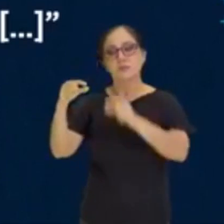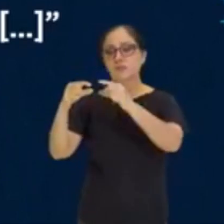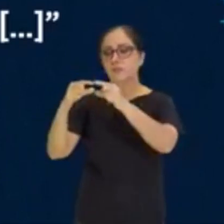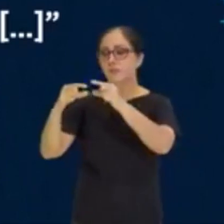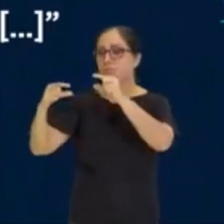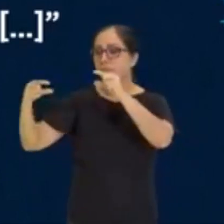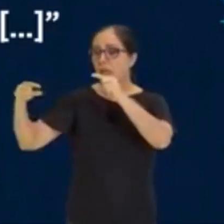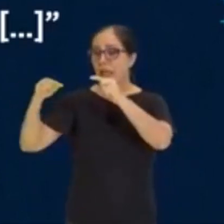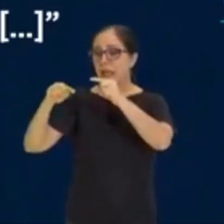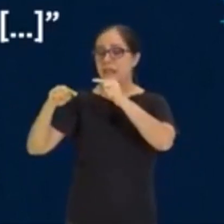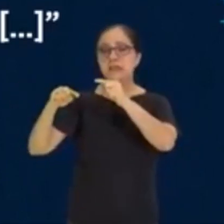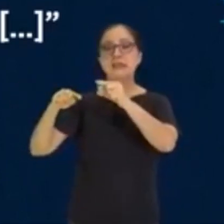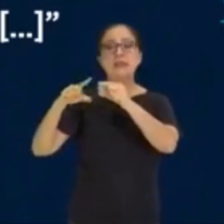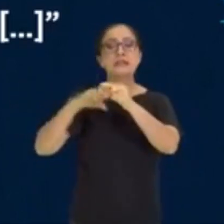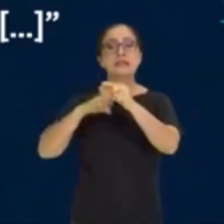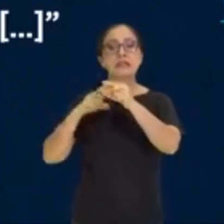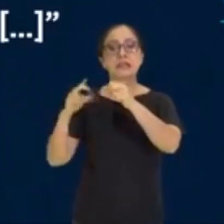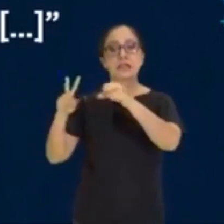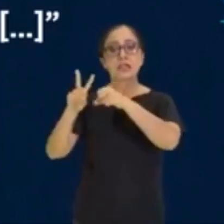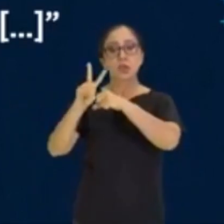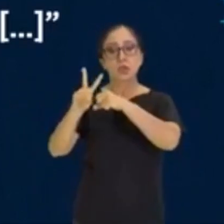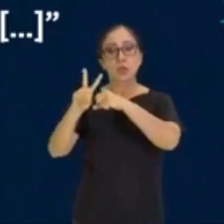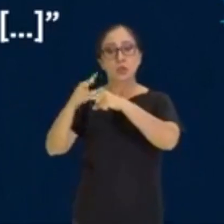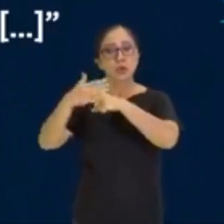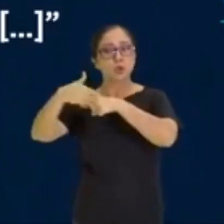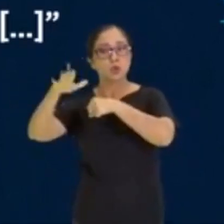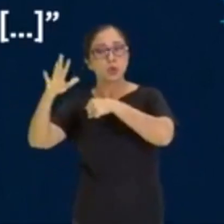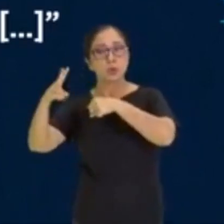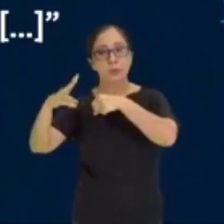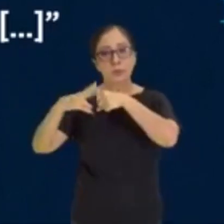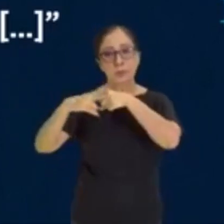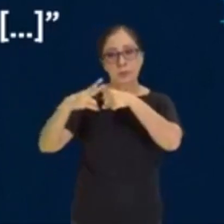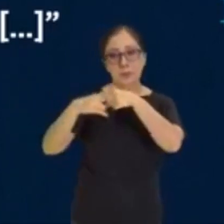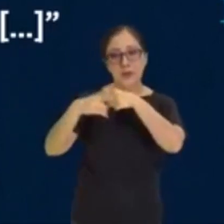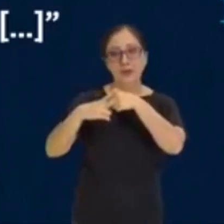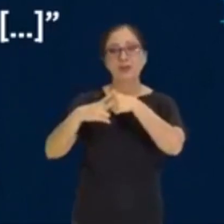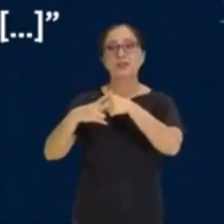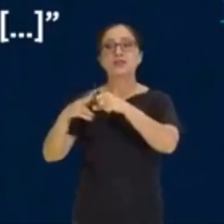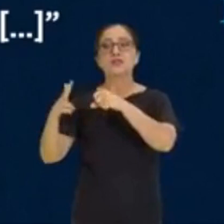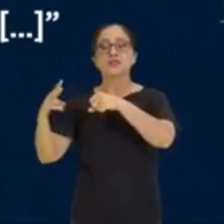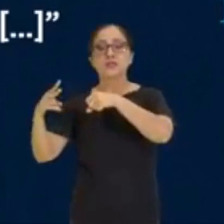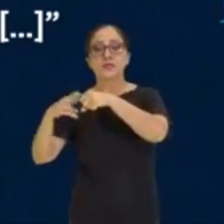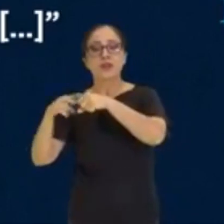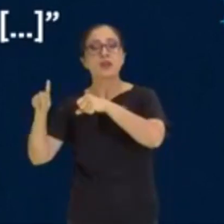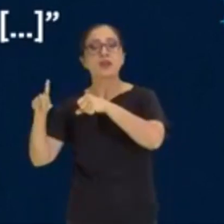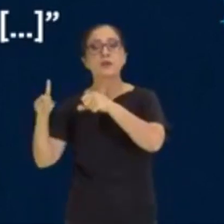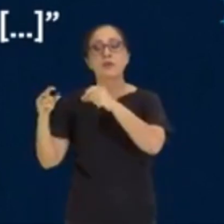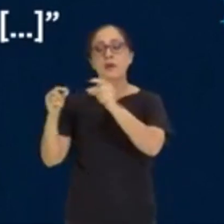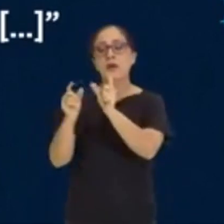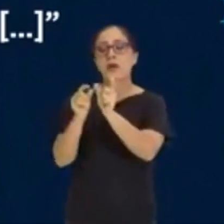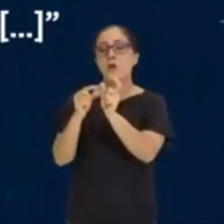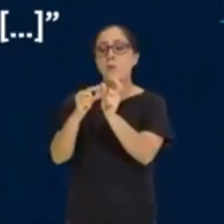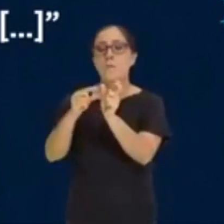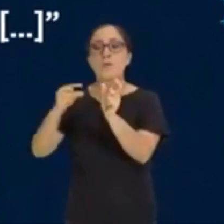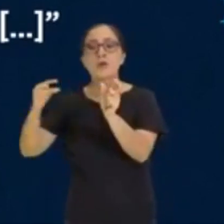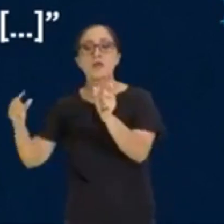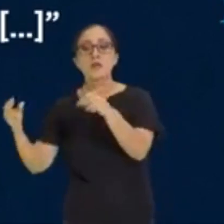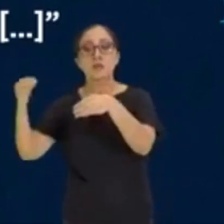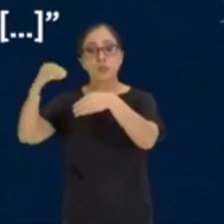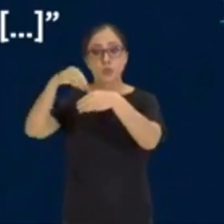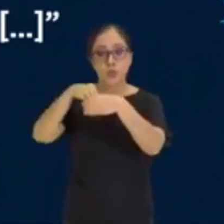um verbo, nós podemos chamar de período composto. Quando a frase